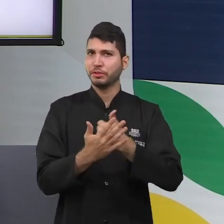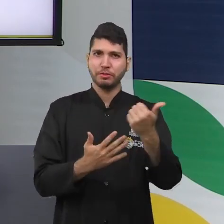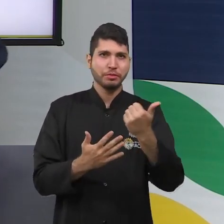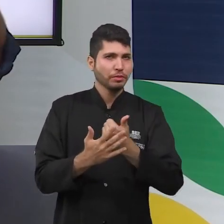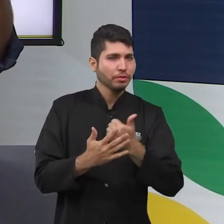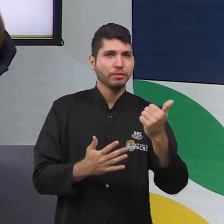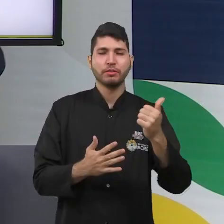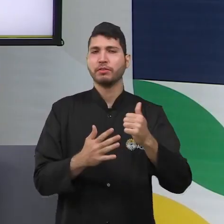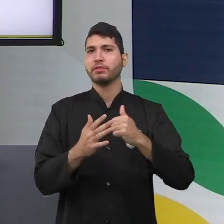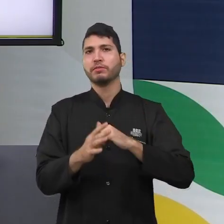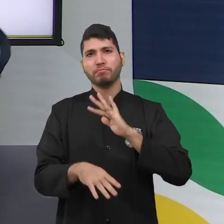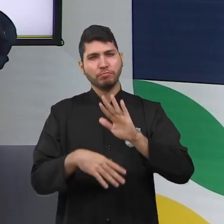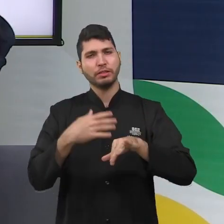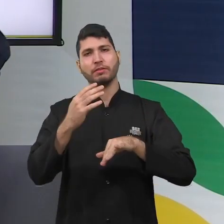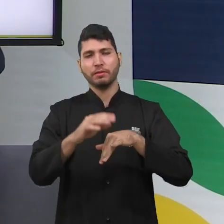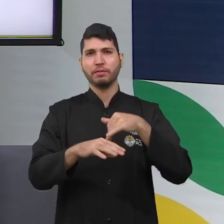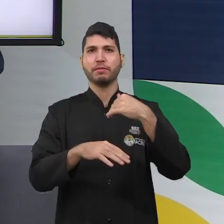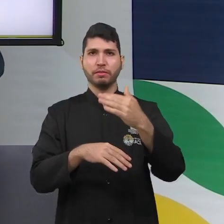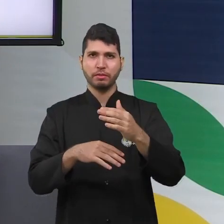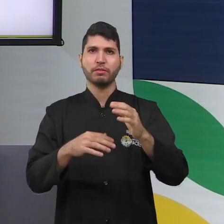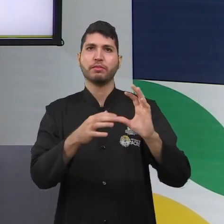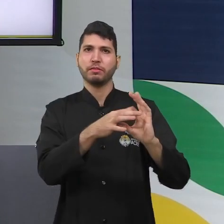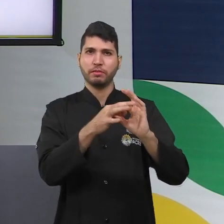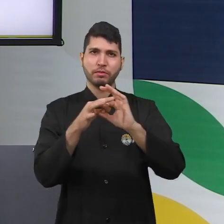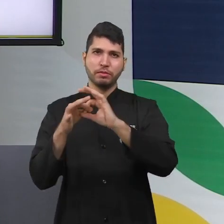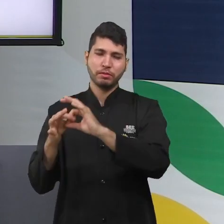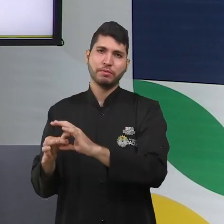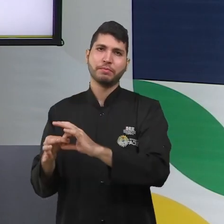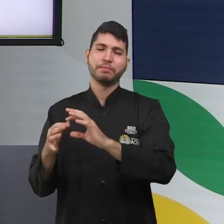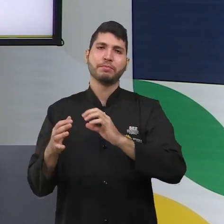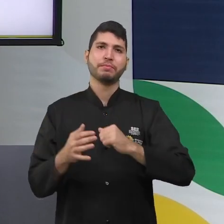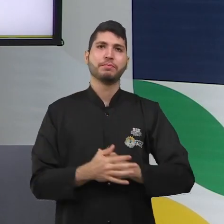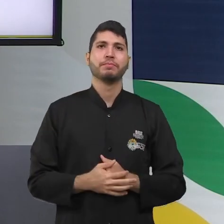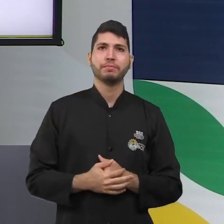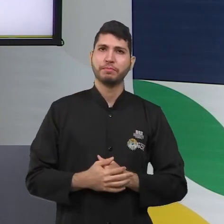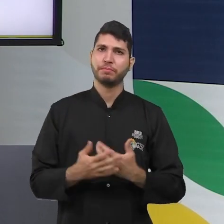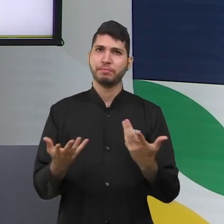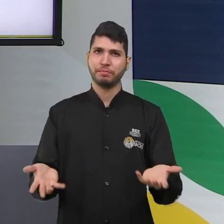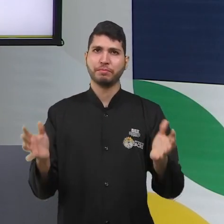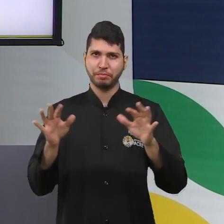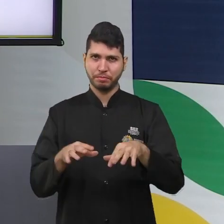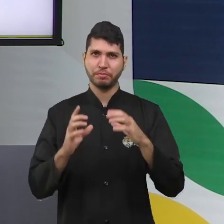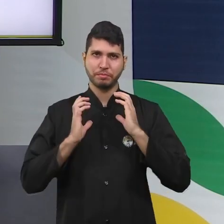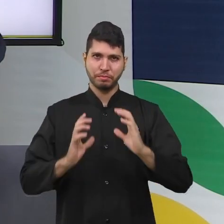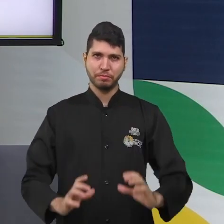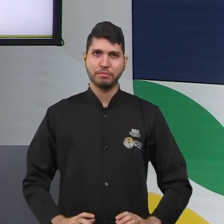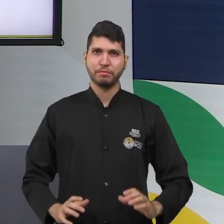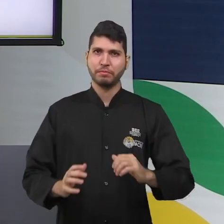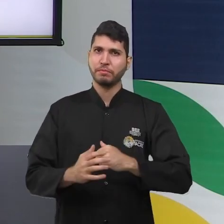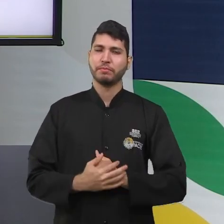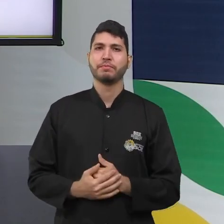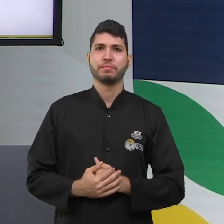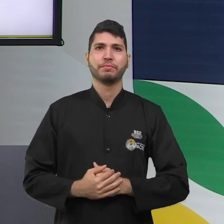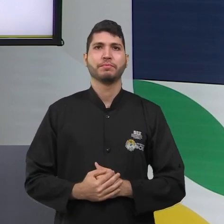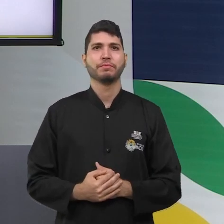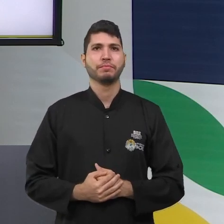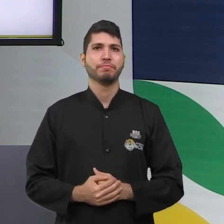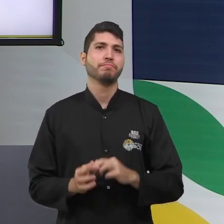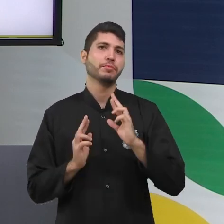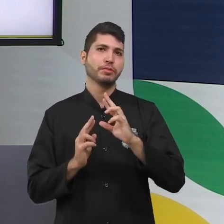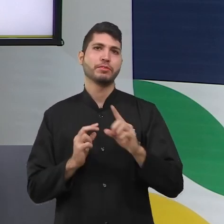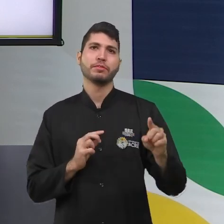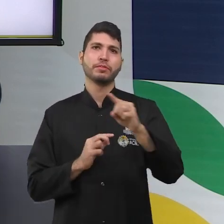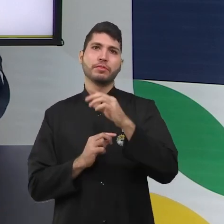são desenvolvidas dentro desse contexto de ampliação, de inclusão à cidadania, tá bom? Então é isso. Espero que vocês